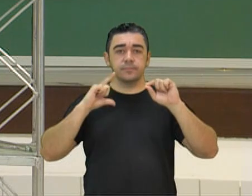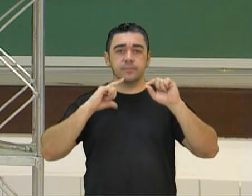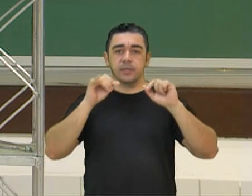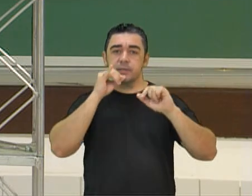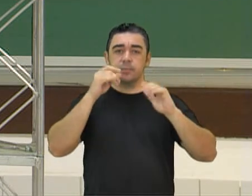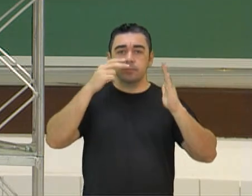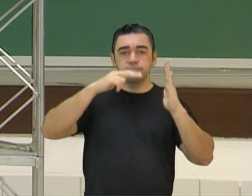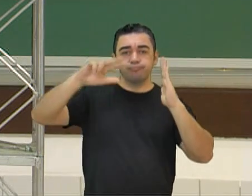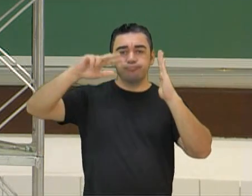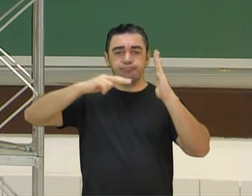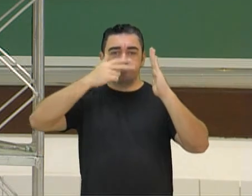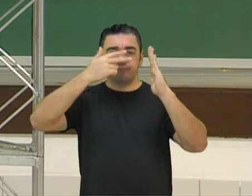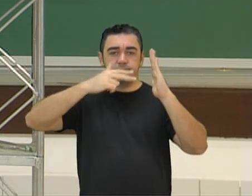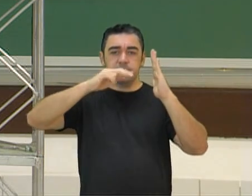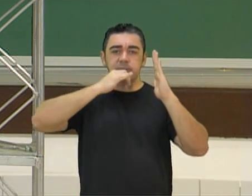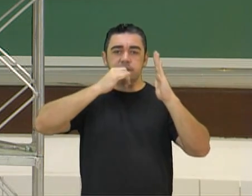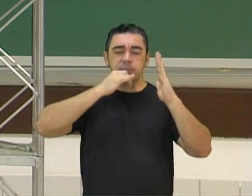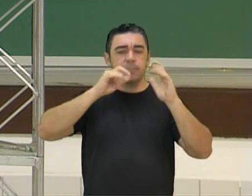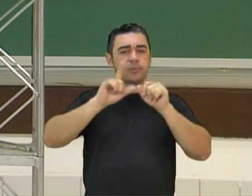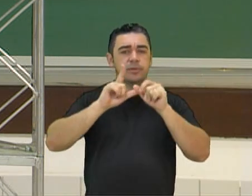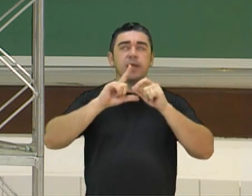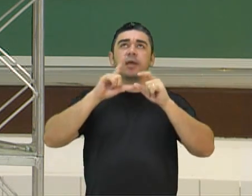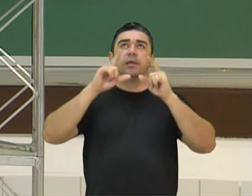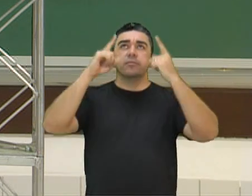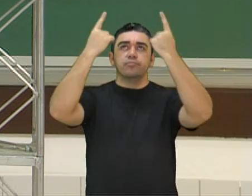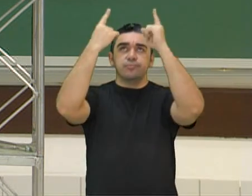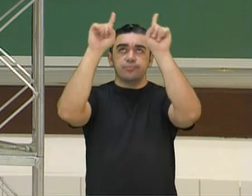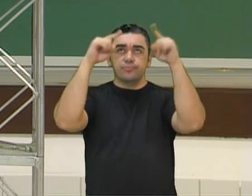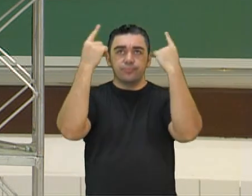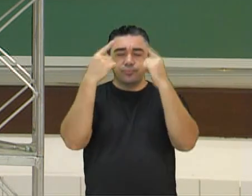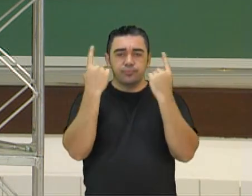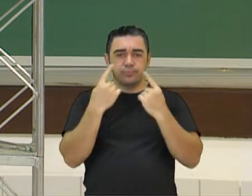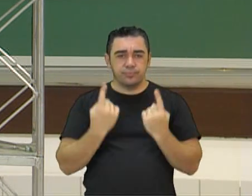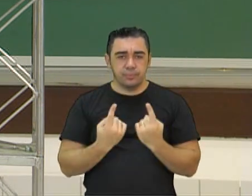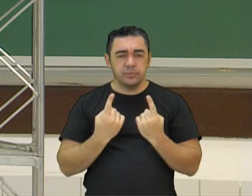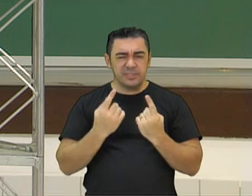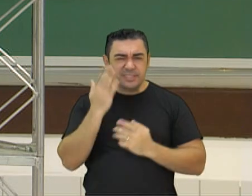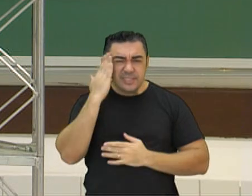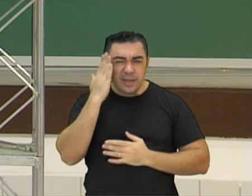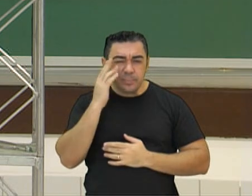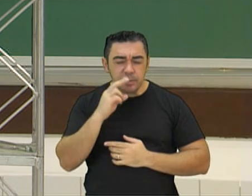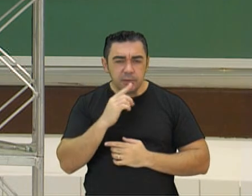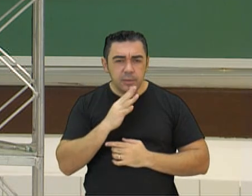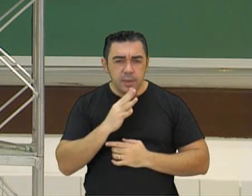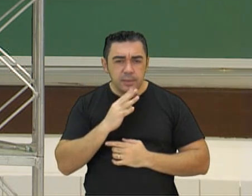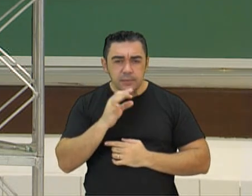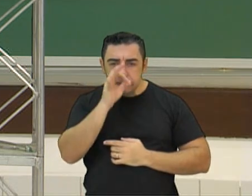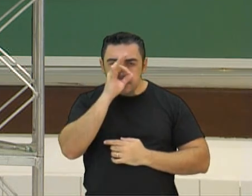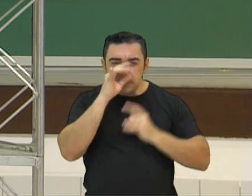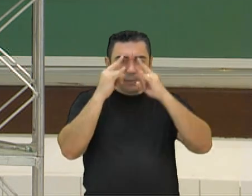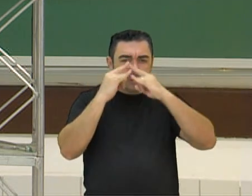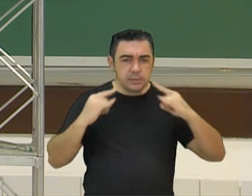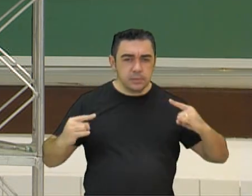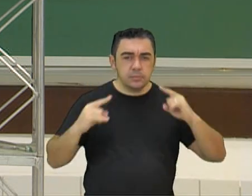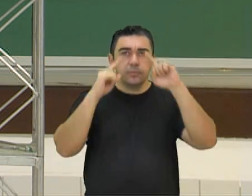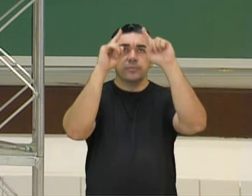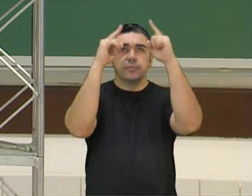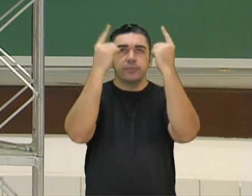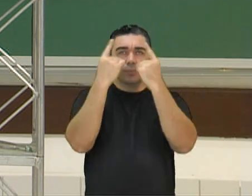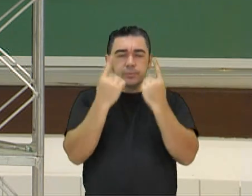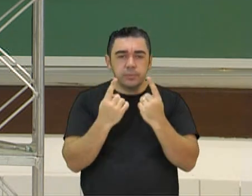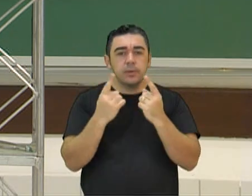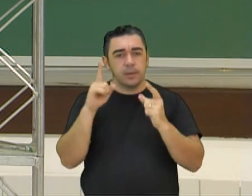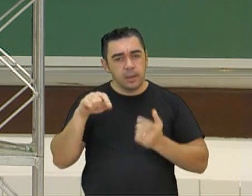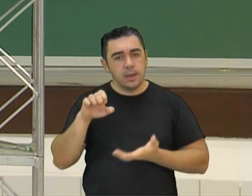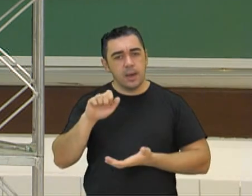no ar, usando aqueles tecidos que usa-se no circo, sabe? Já viram que as pessoas fazem pendurados? Então, esse